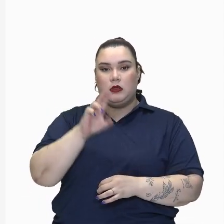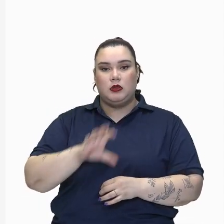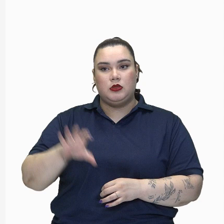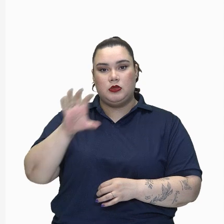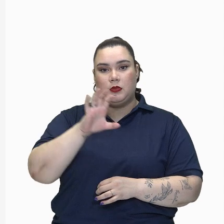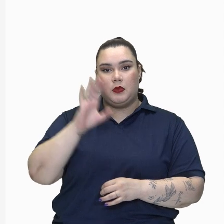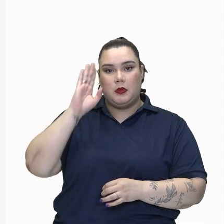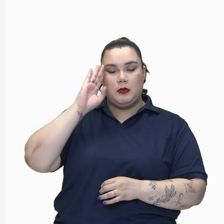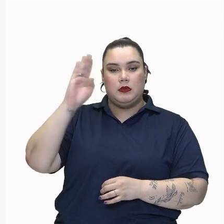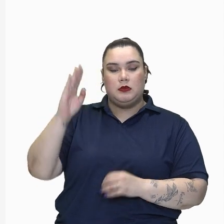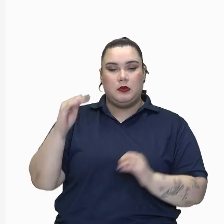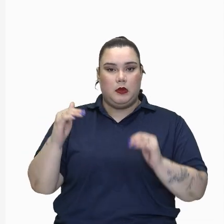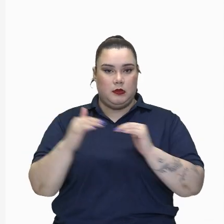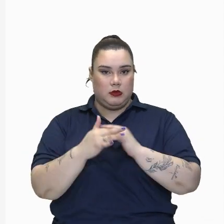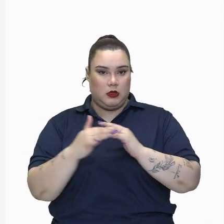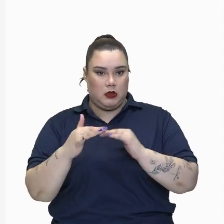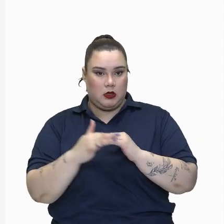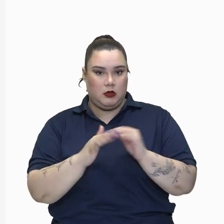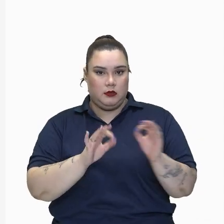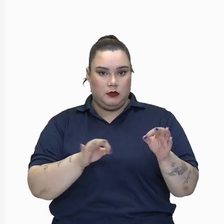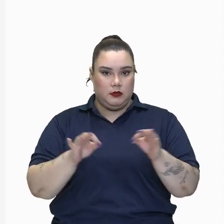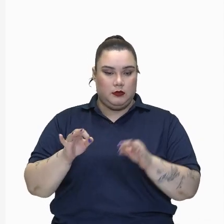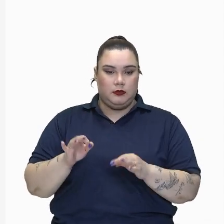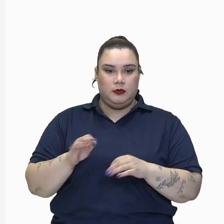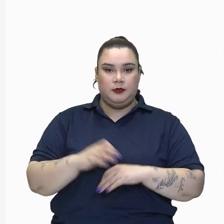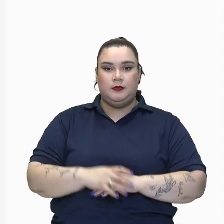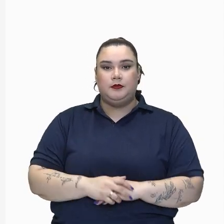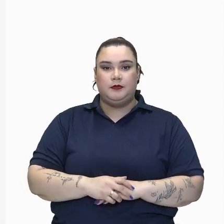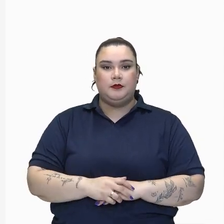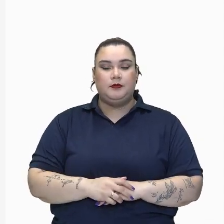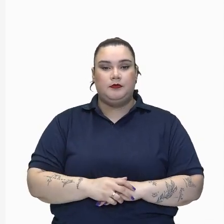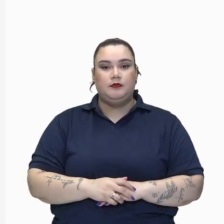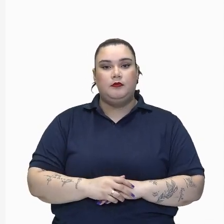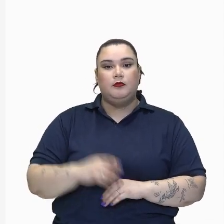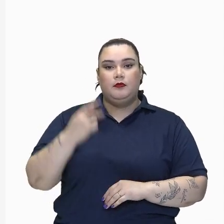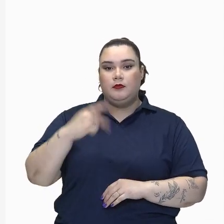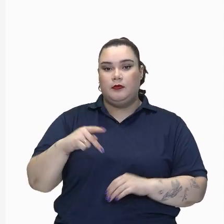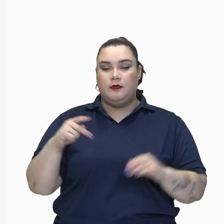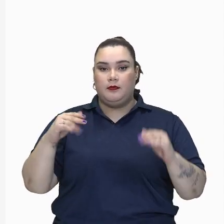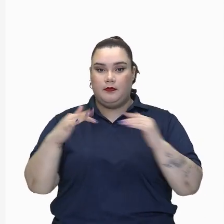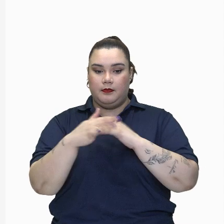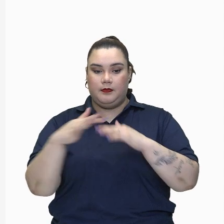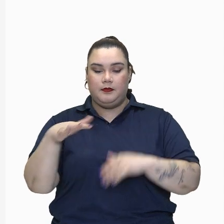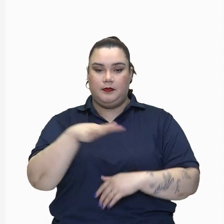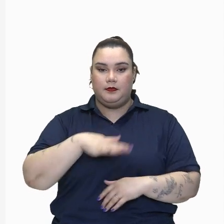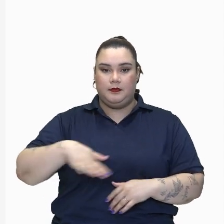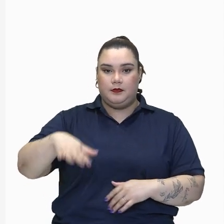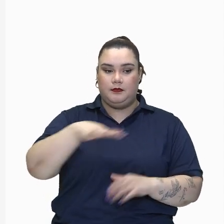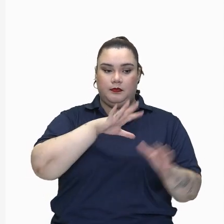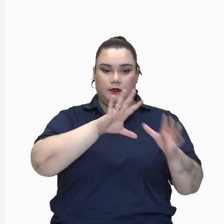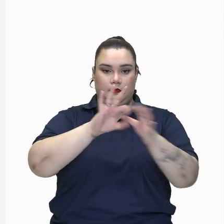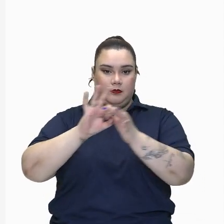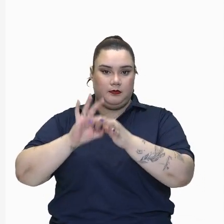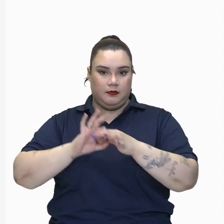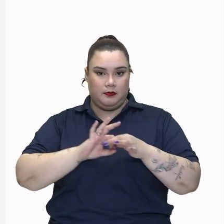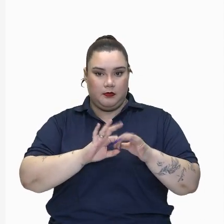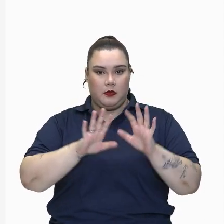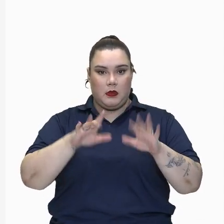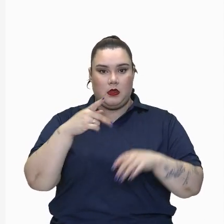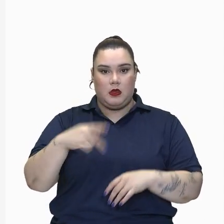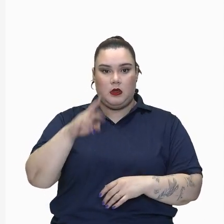cidade principal. Então, as suas áreas urbanas elas vão estar ali integradas, o que não acontece na